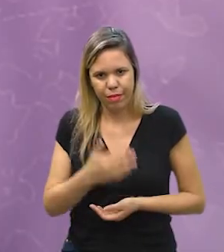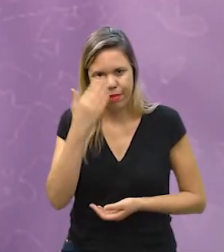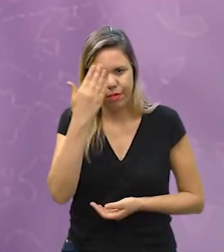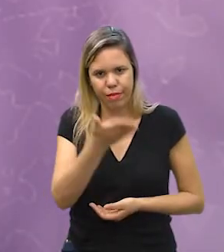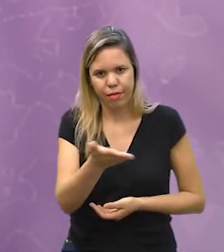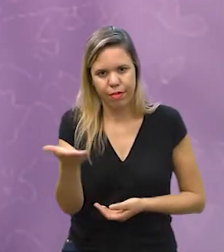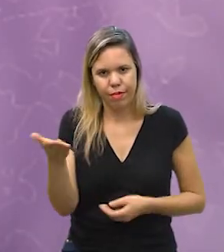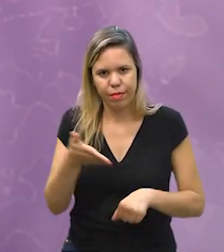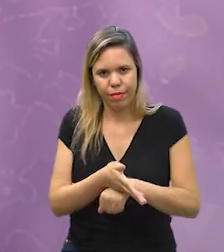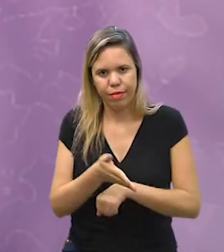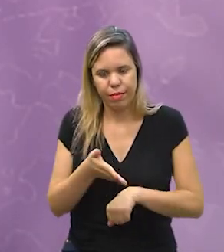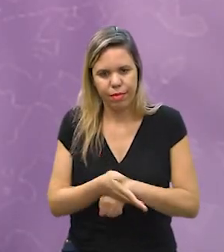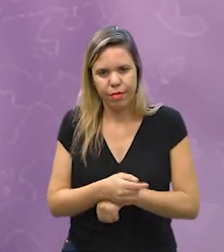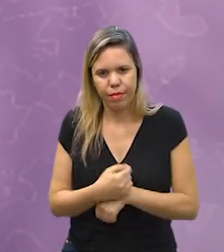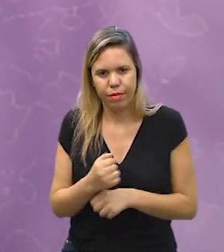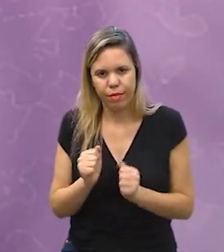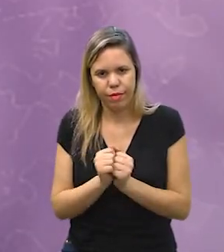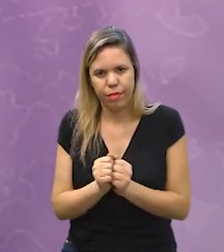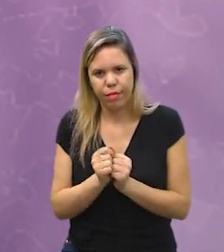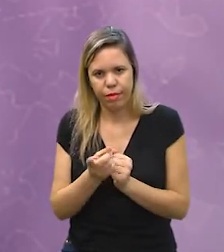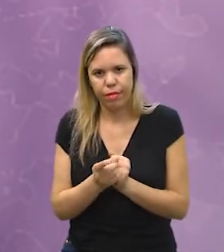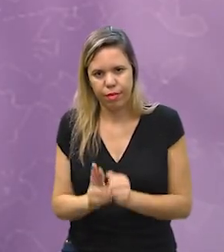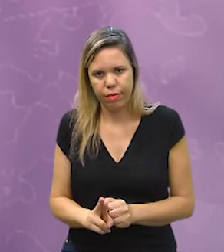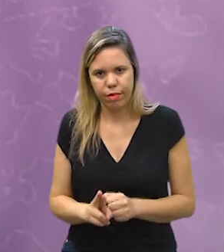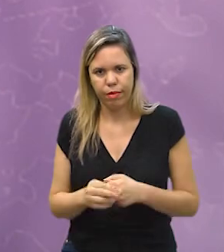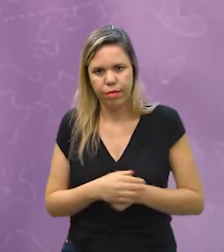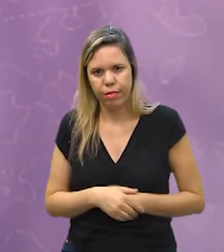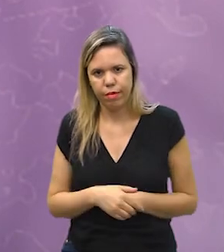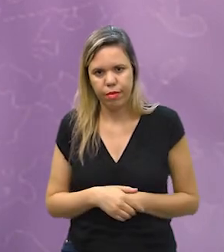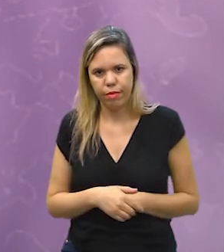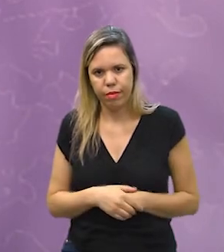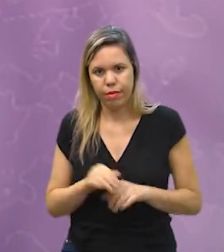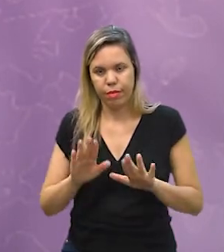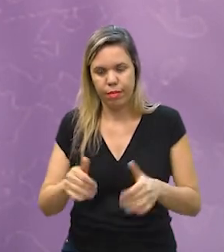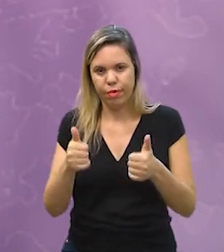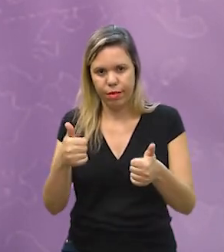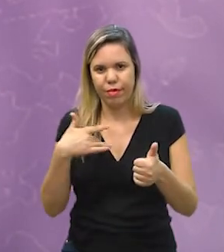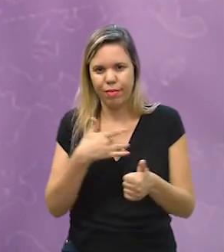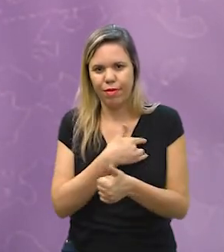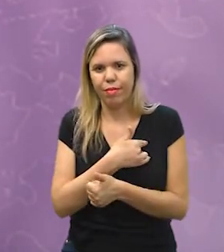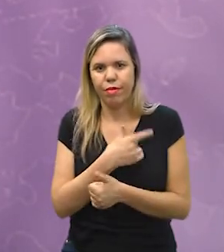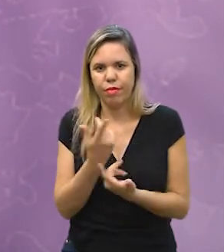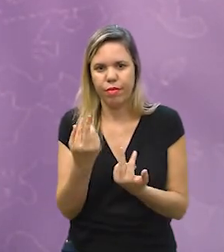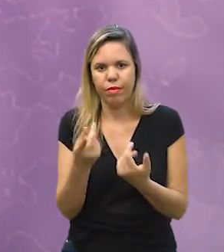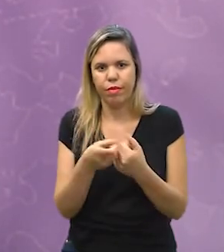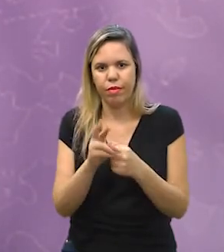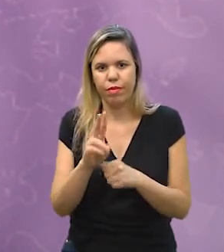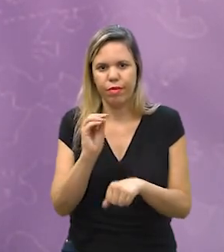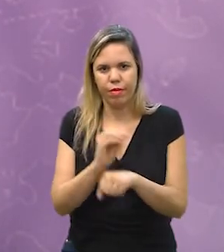agradeço também a sua participação aqui comigo e com o Dr. Décio. E olhe, fique bem, faça igual o doutor falou,